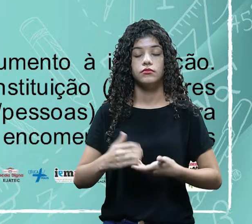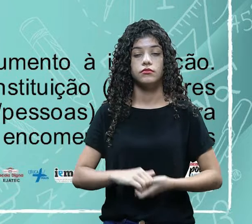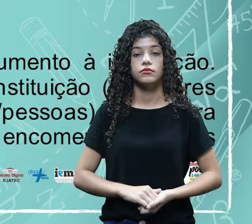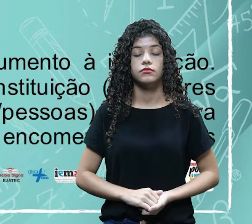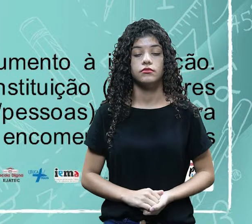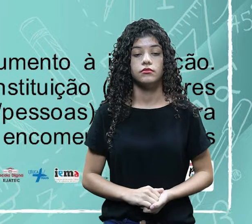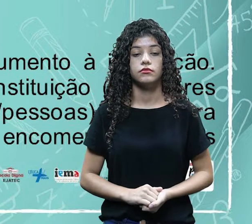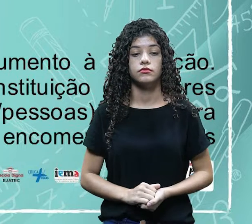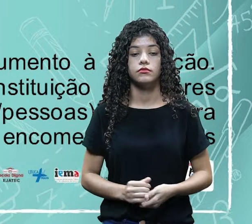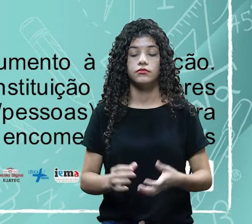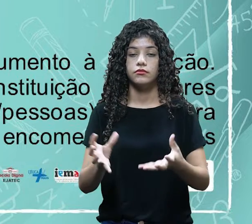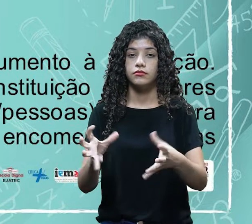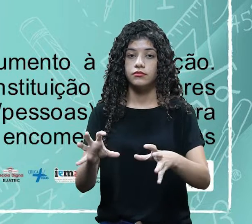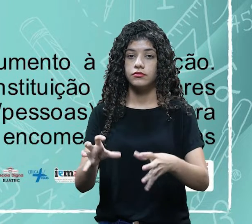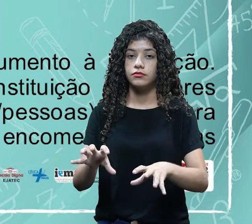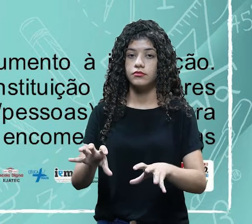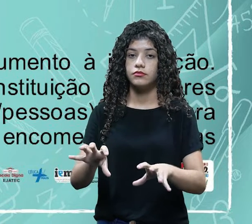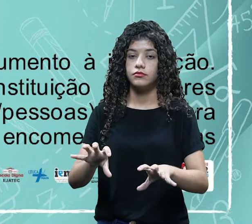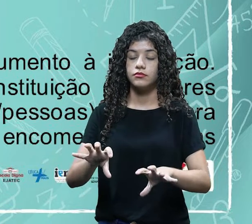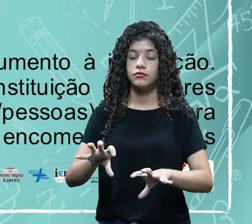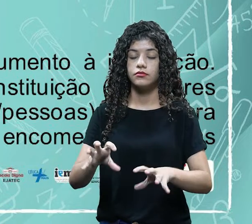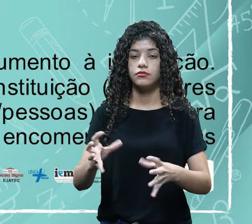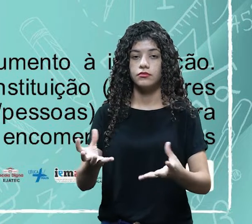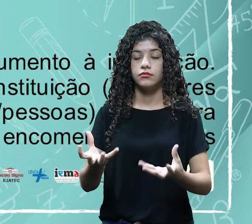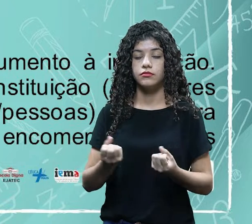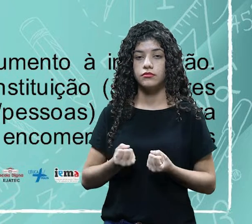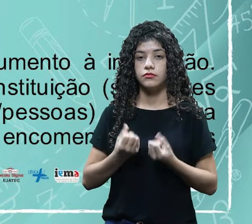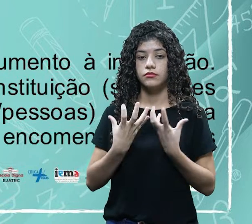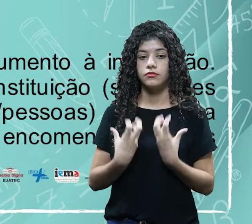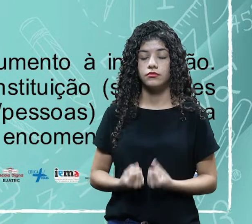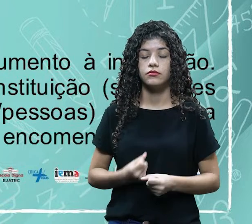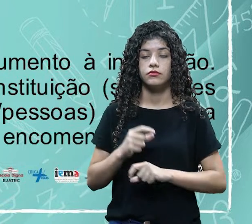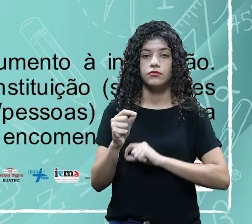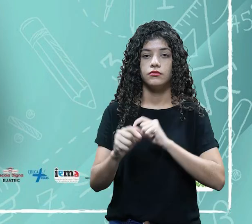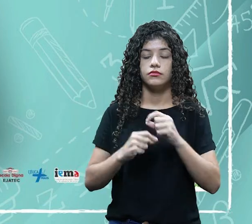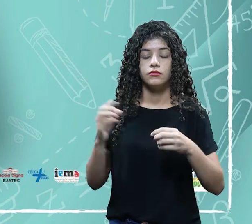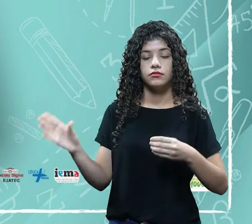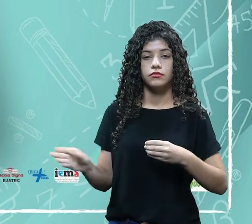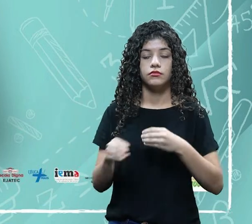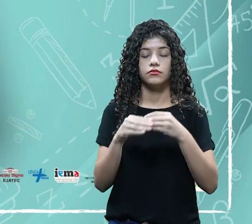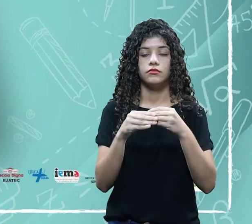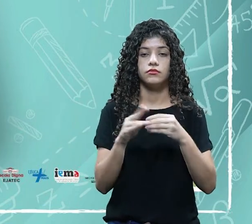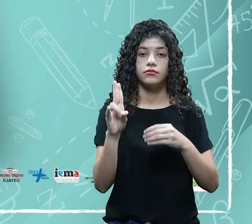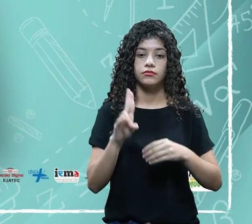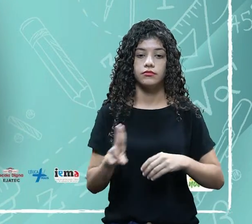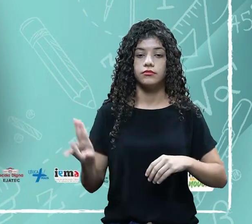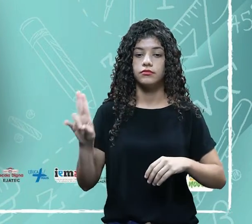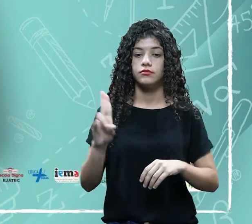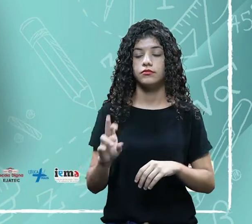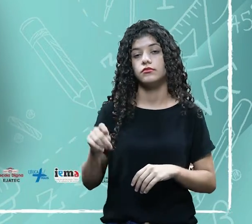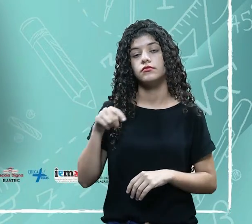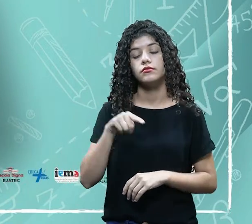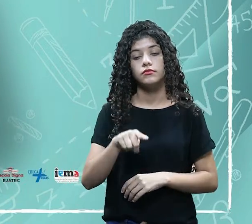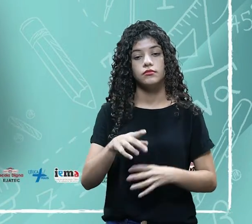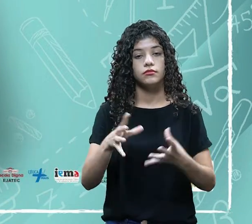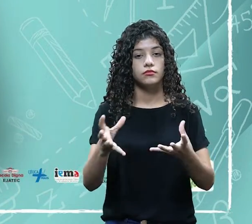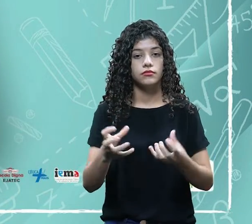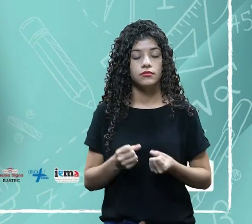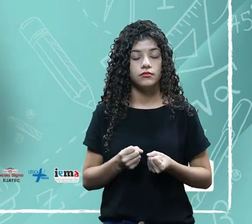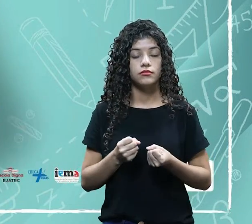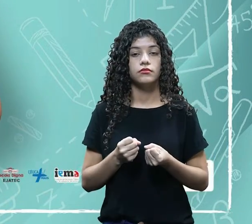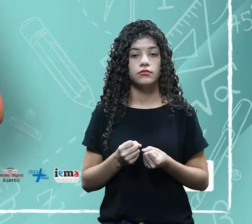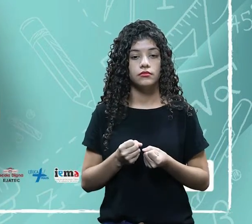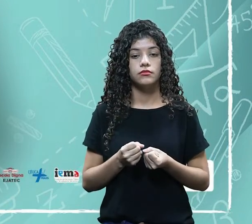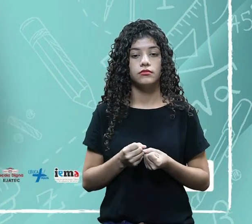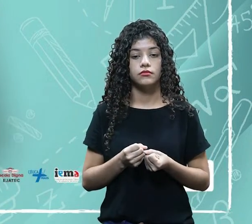documento. O recebimento é o ato de incorporar o documento à instituição, né? Então, você, de fato, está recebendo um